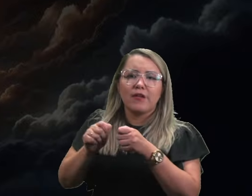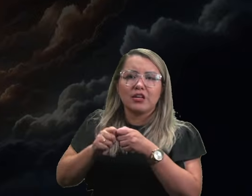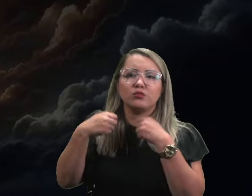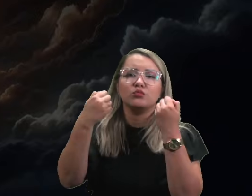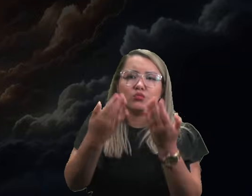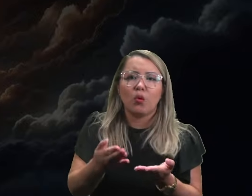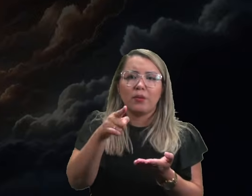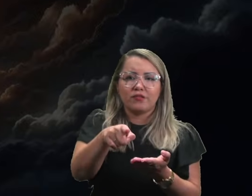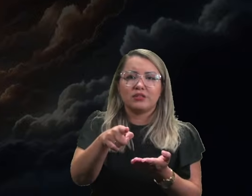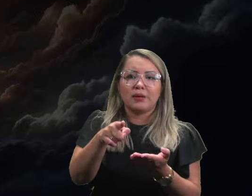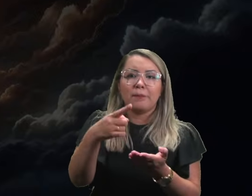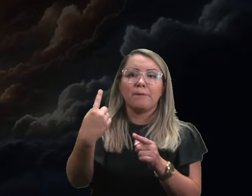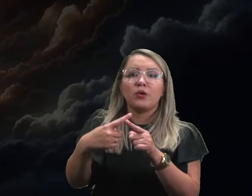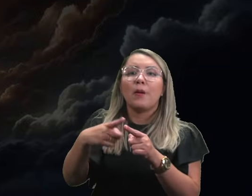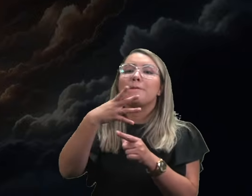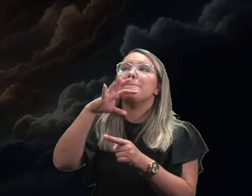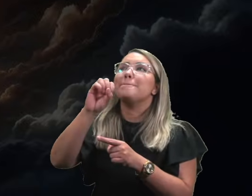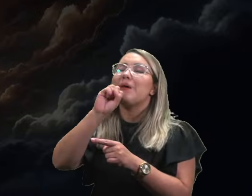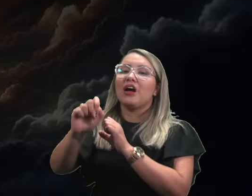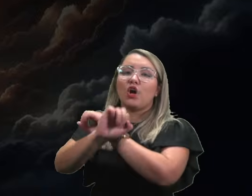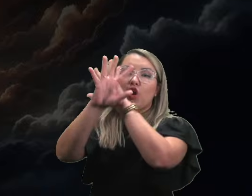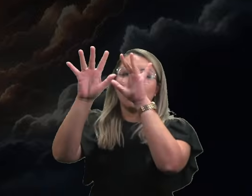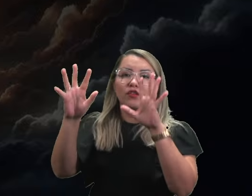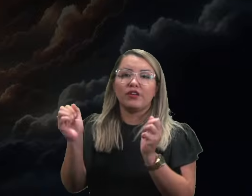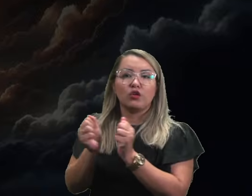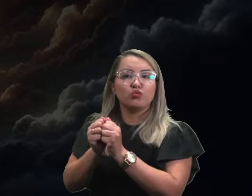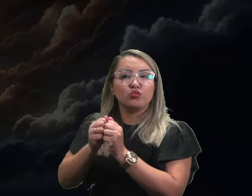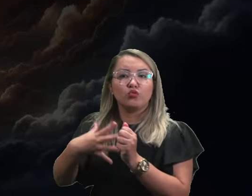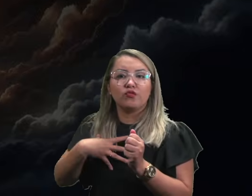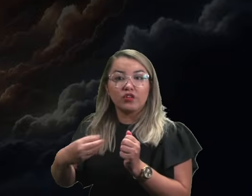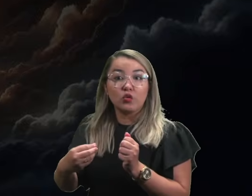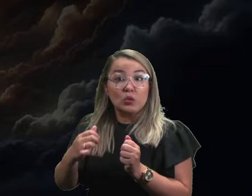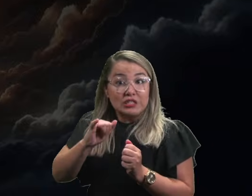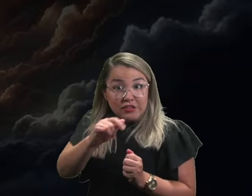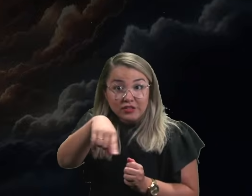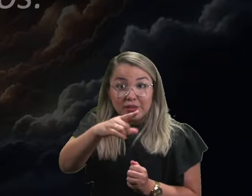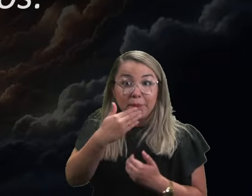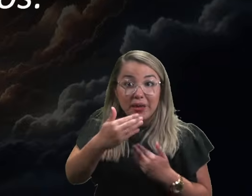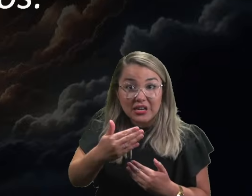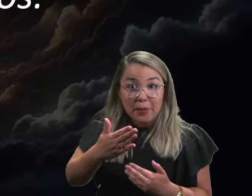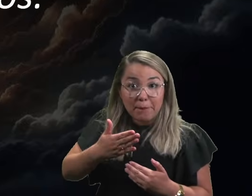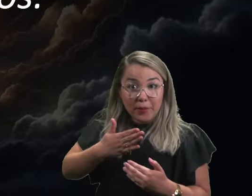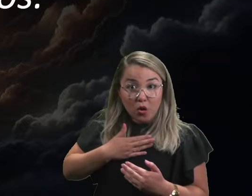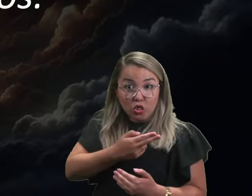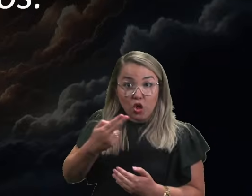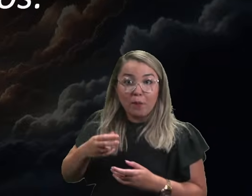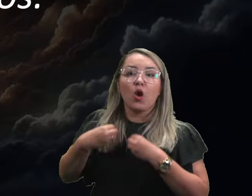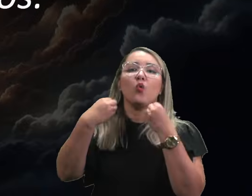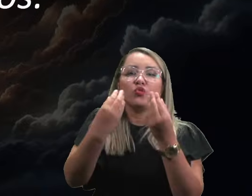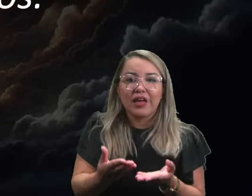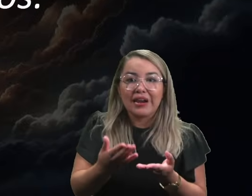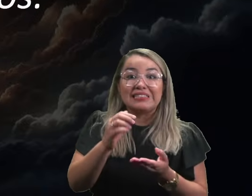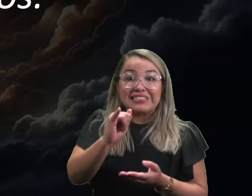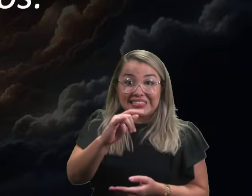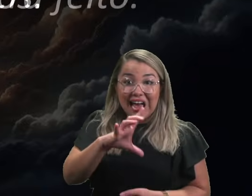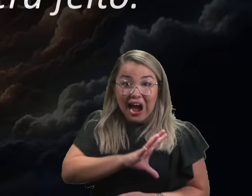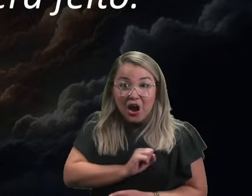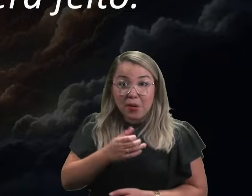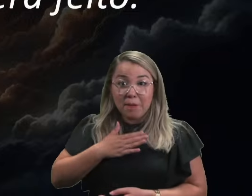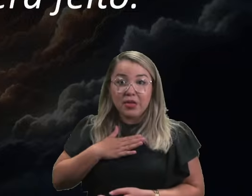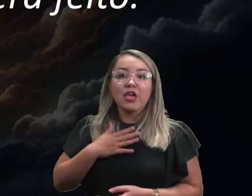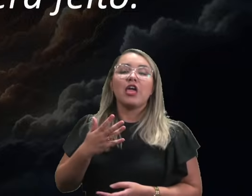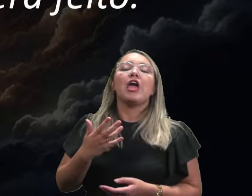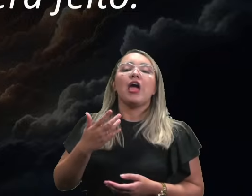glorificado no Filho. Se me pedirdes alguma coisa em meu nome, eu farei. Se me amais, guardareis meus mandamentos. Capítulo